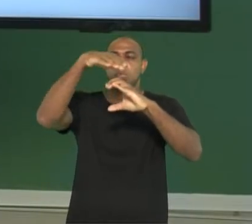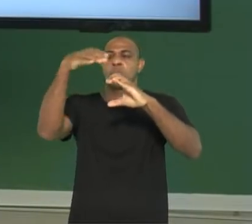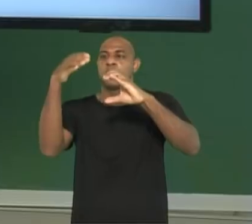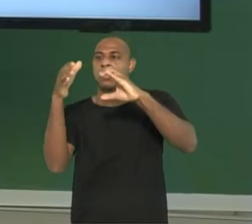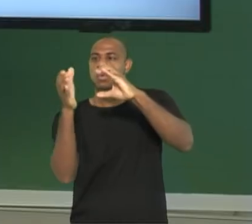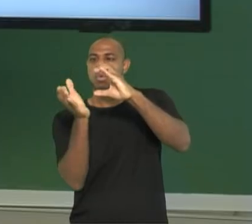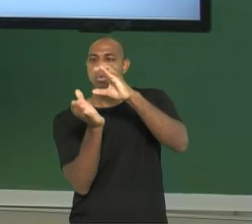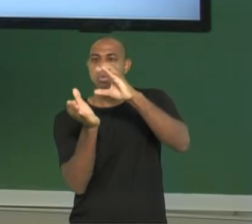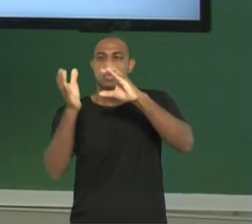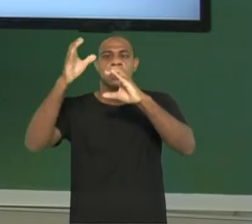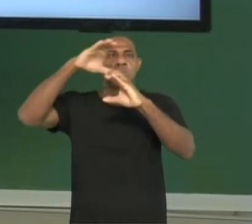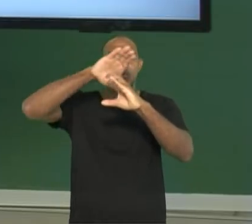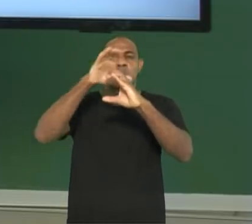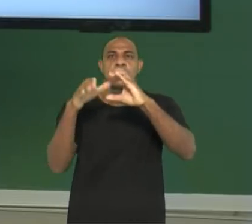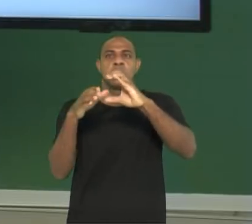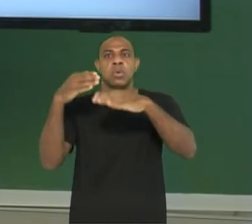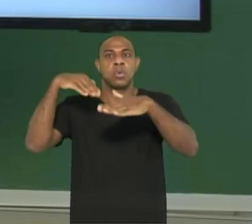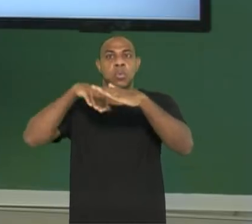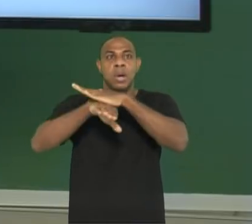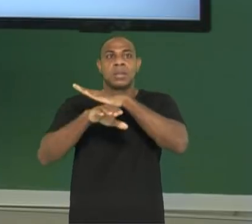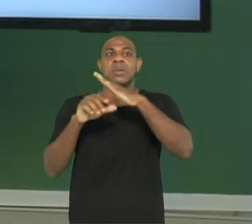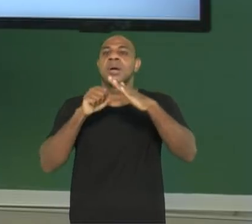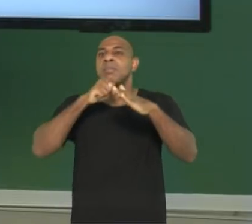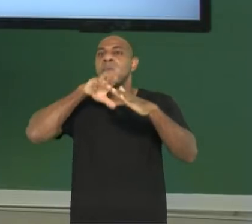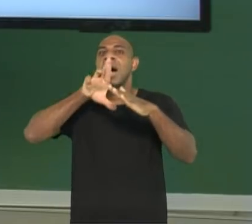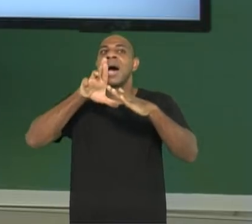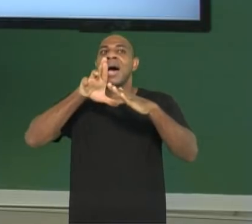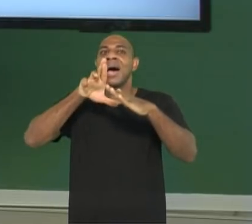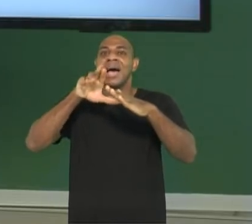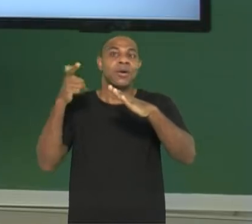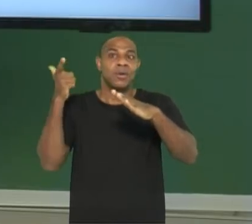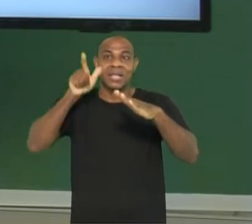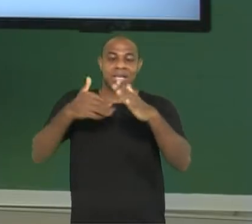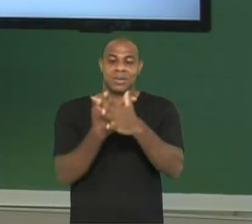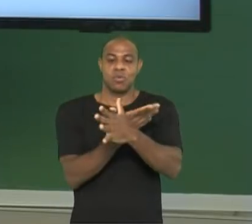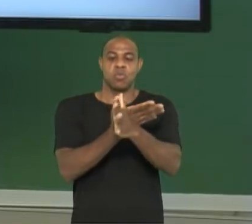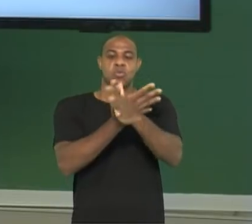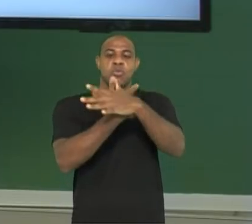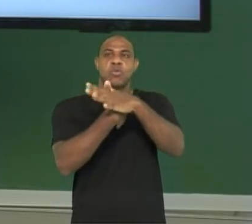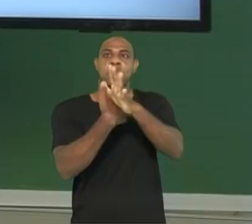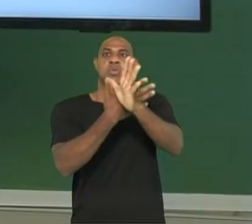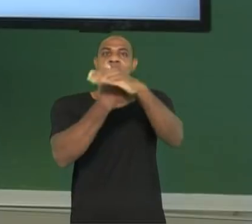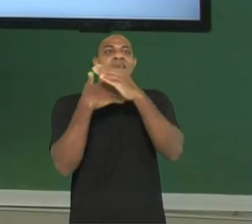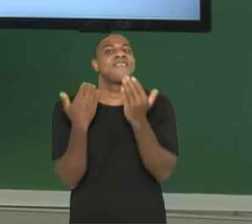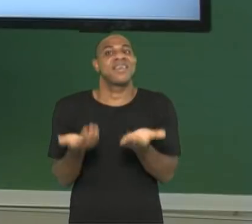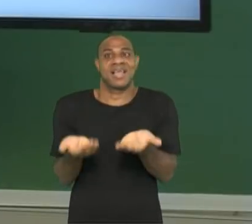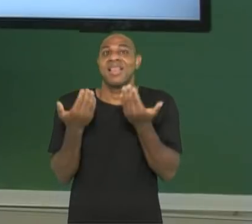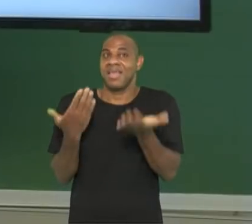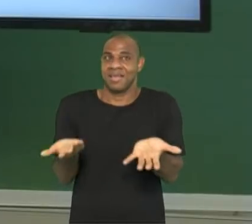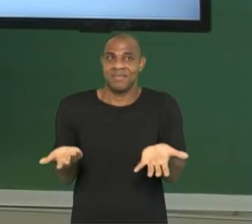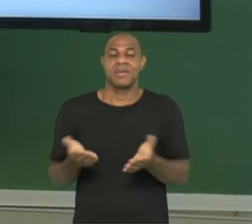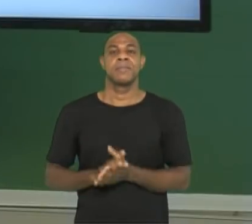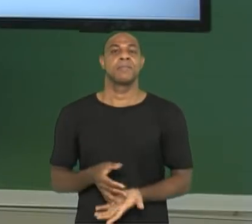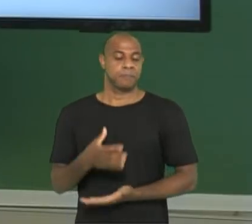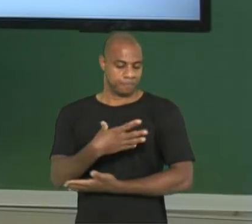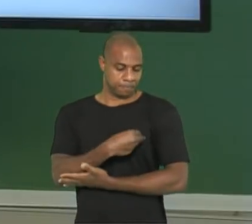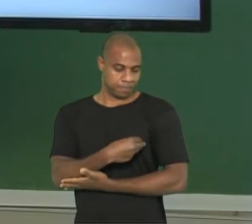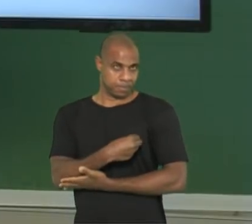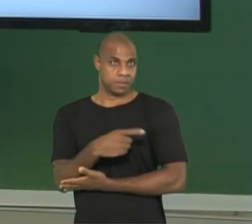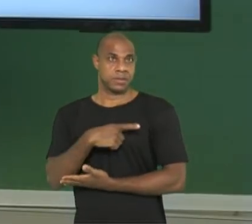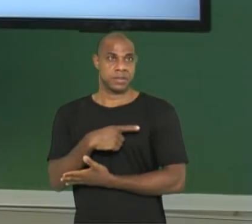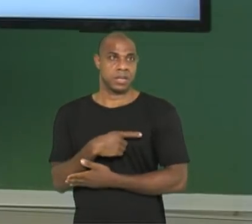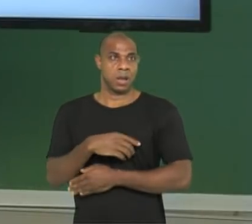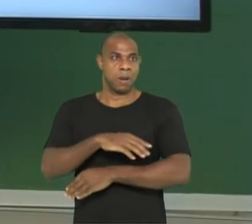de ar para que essa ave fique mais leve e consiga realizar seu voo. Nos mamíferos, eles têm